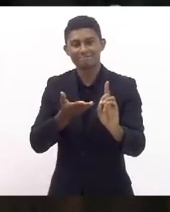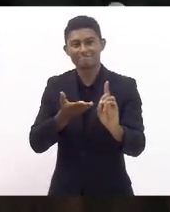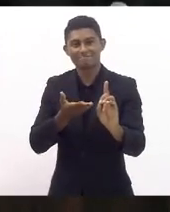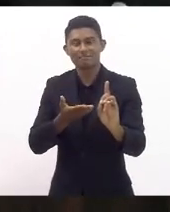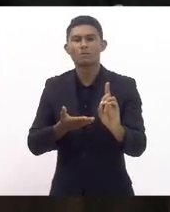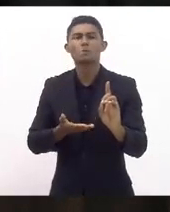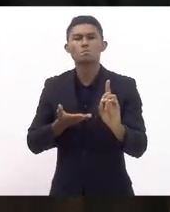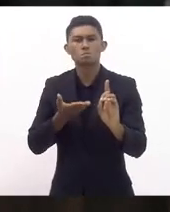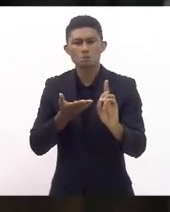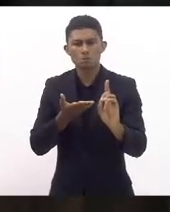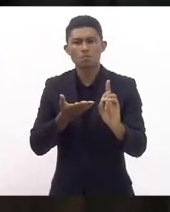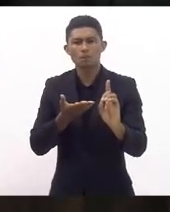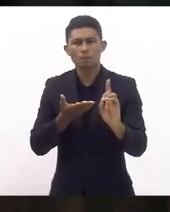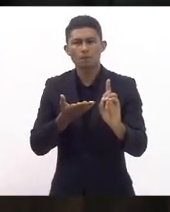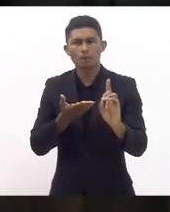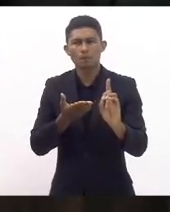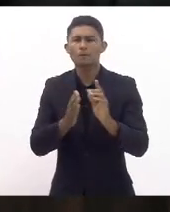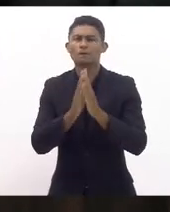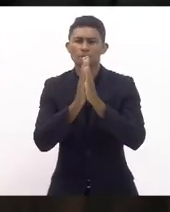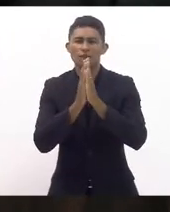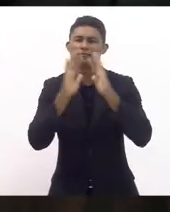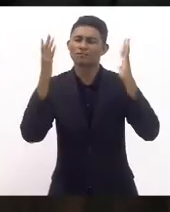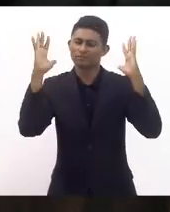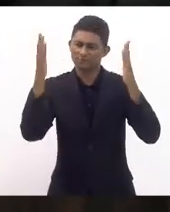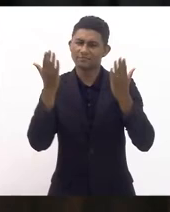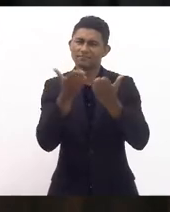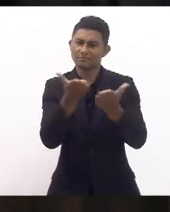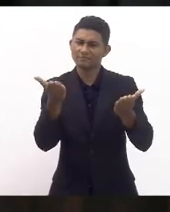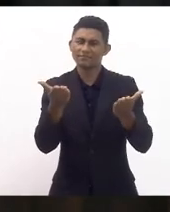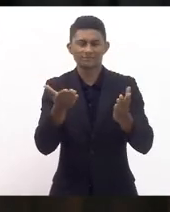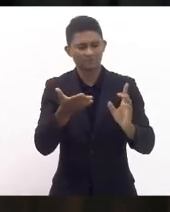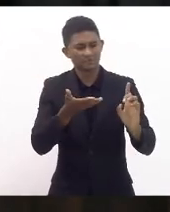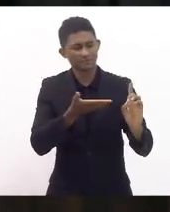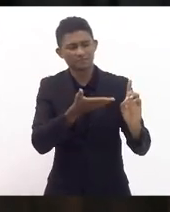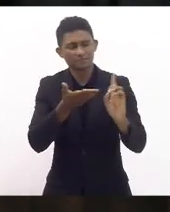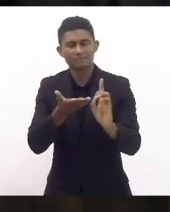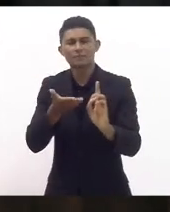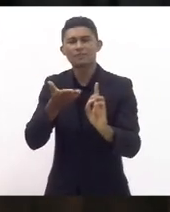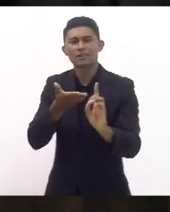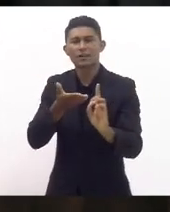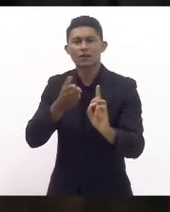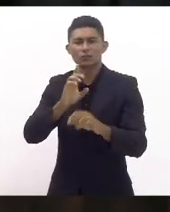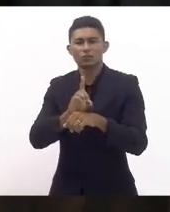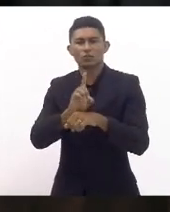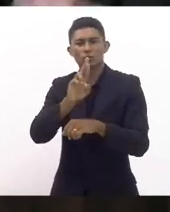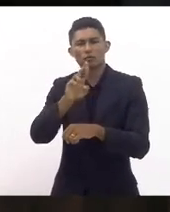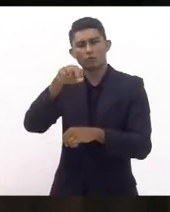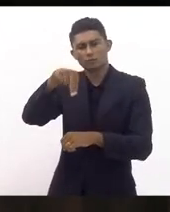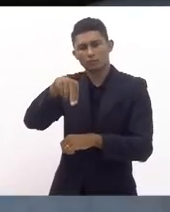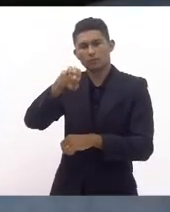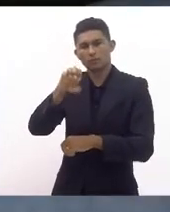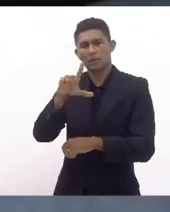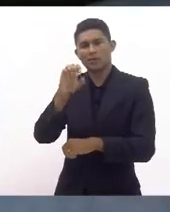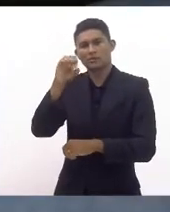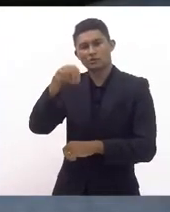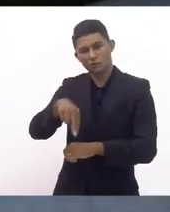nosso, eu quero uma calorosa salva de palmas ao nosso senhor Dr. Nelson Rocha.